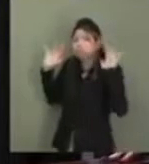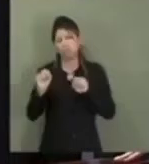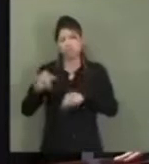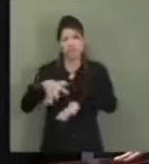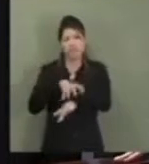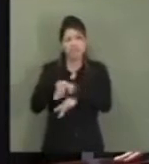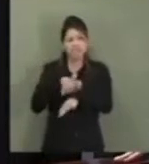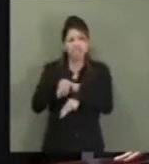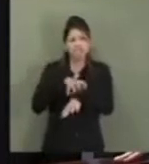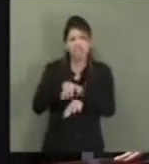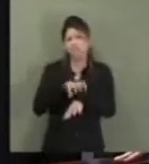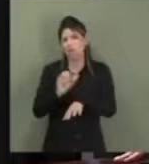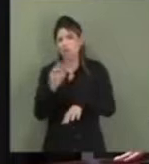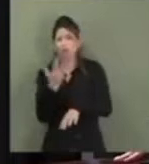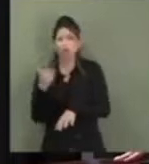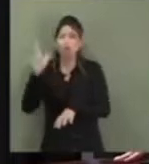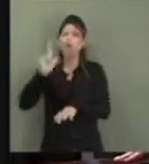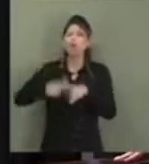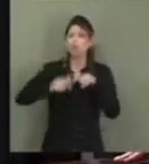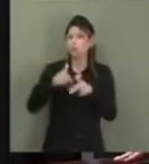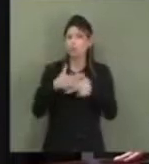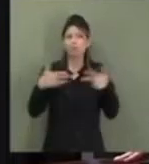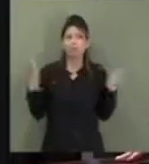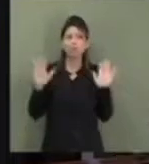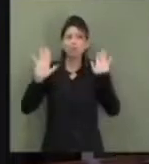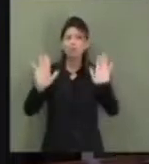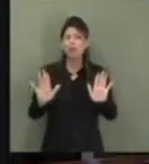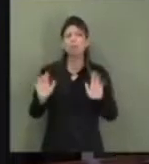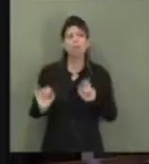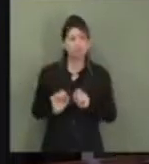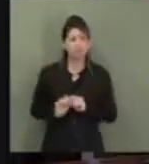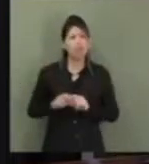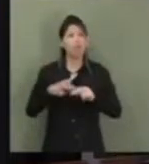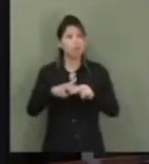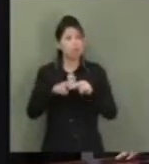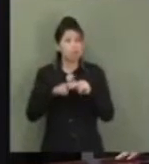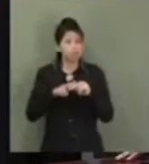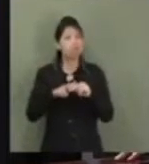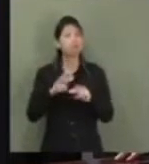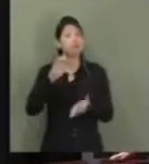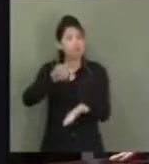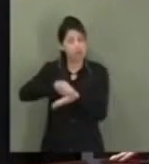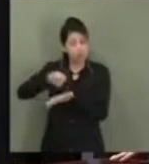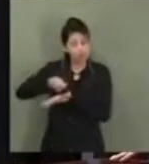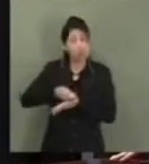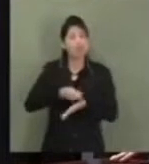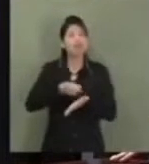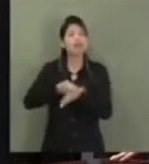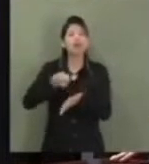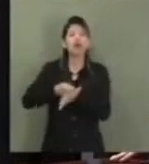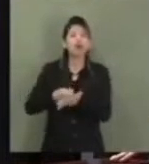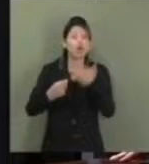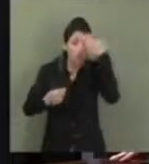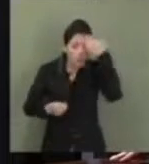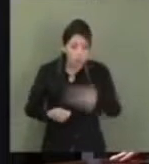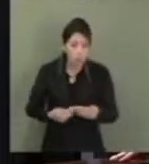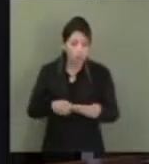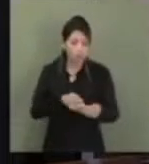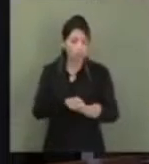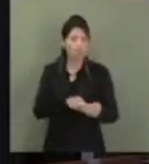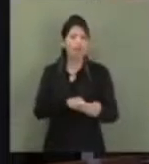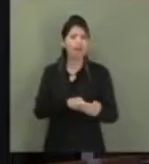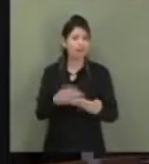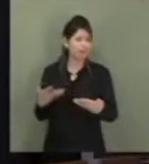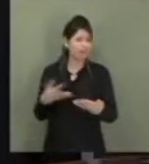vacina. Em qualquer viagem internacional, e era para isso que era exigido à época o comprovante de vacinação, qualquer